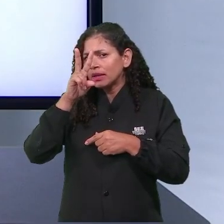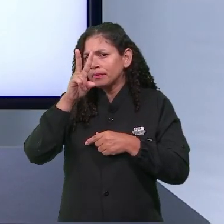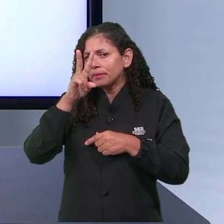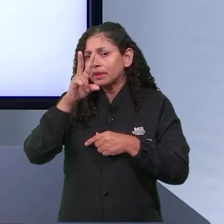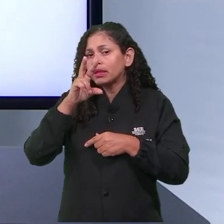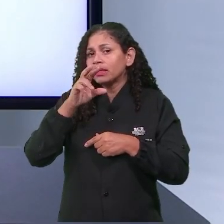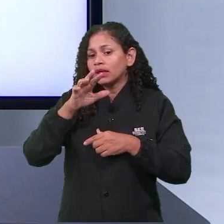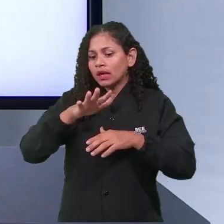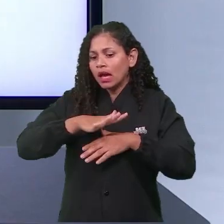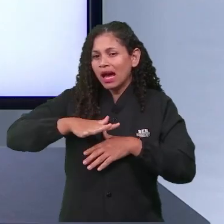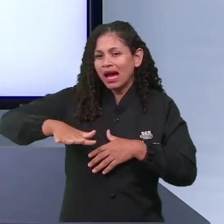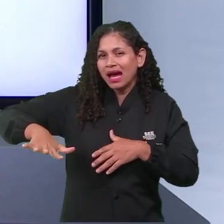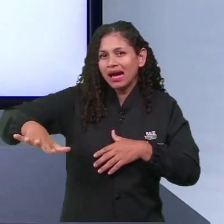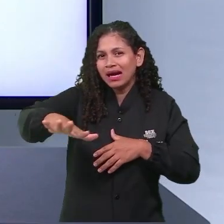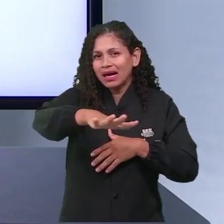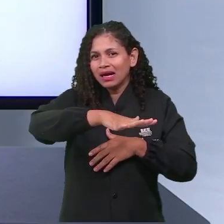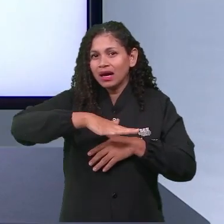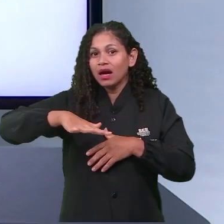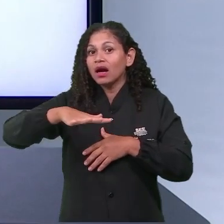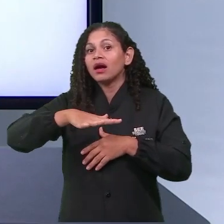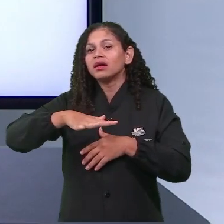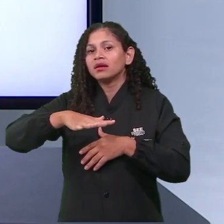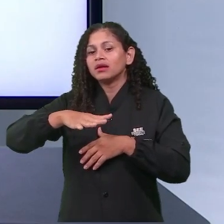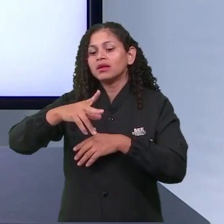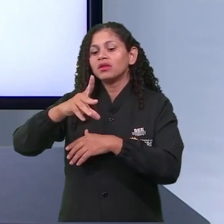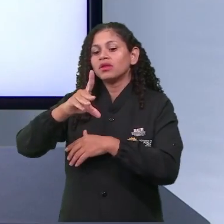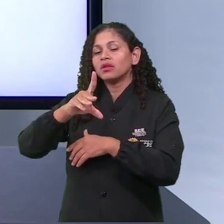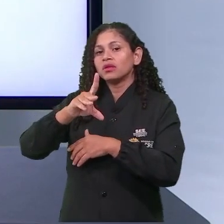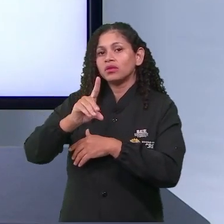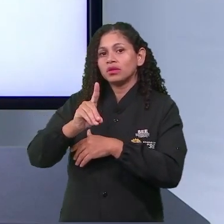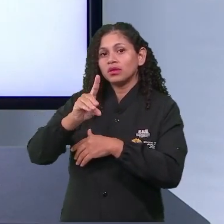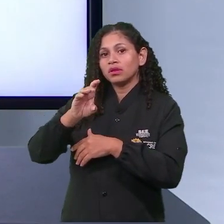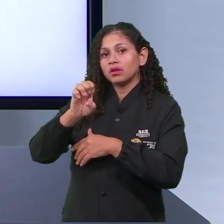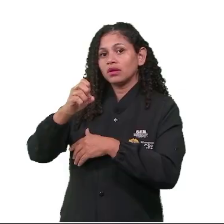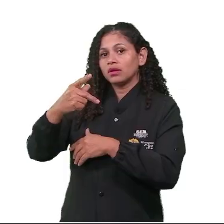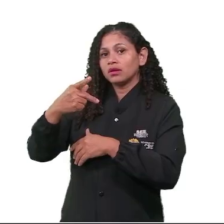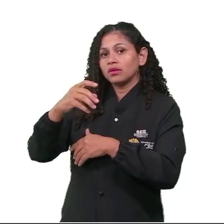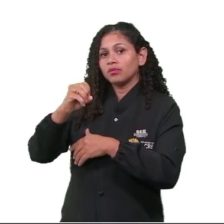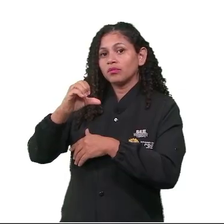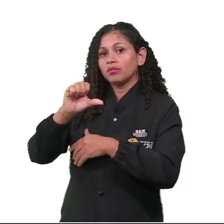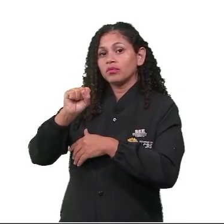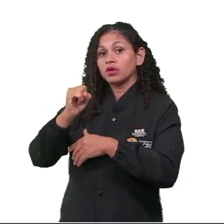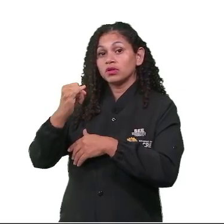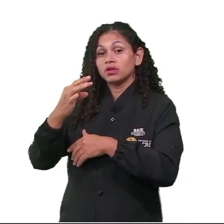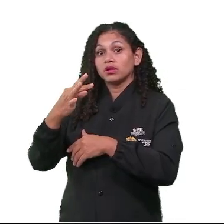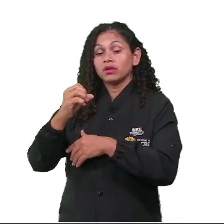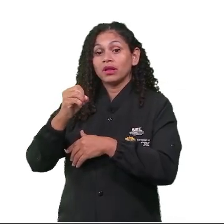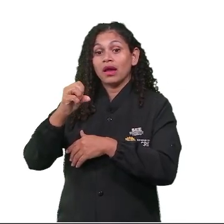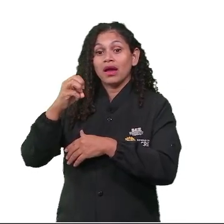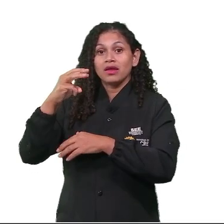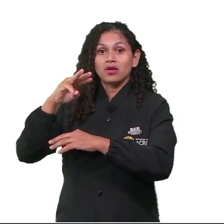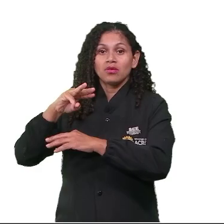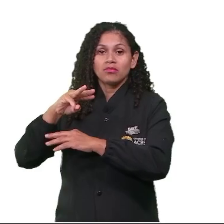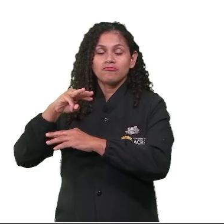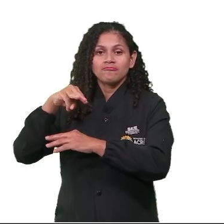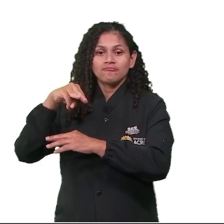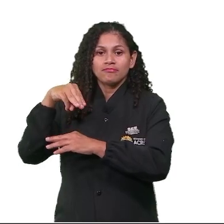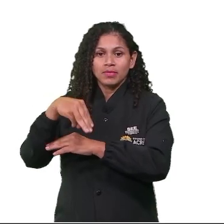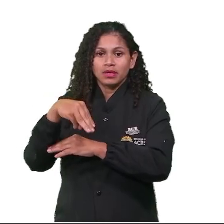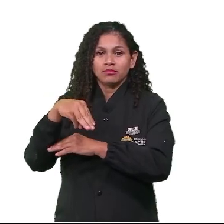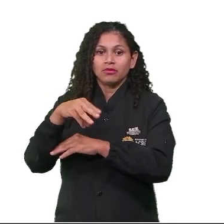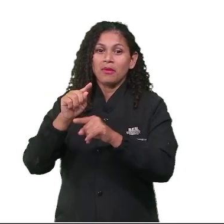metro? E quando eu observo da caixa, está em que unidade? Vamos ver aqui comigo? As unidades aqui estão em centímetros, está